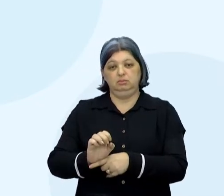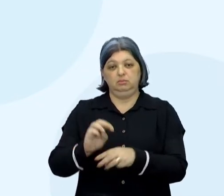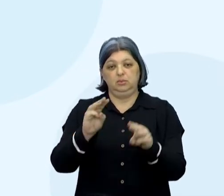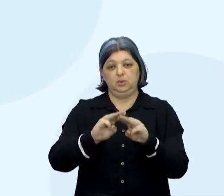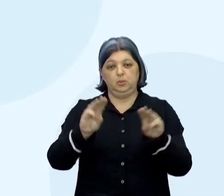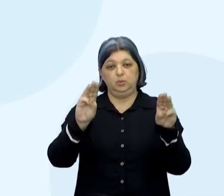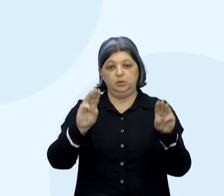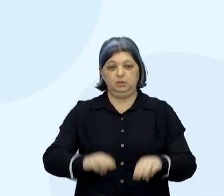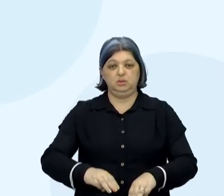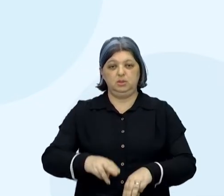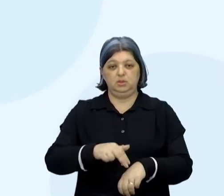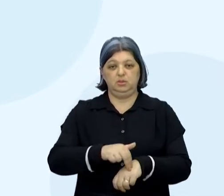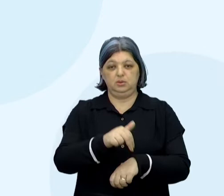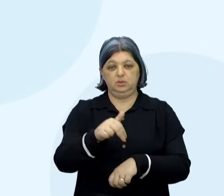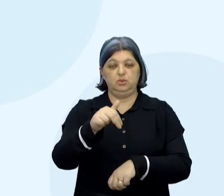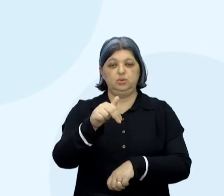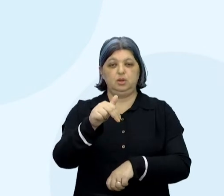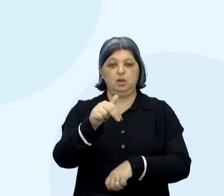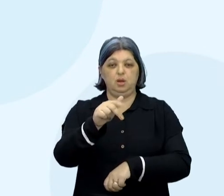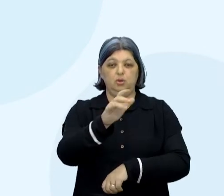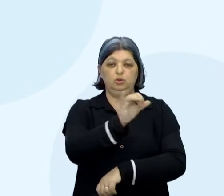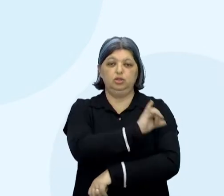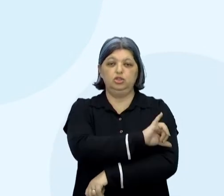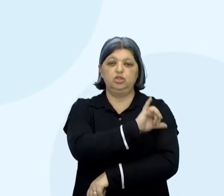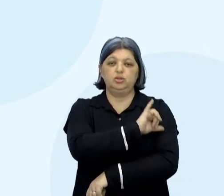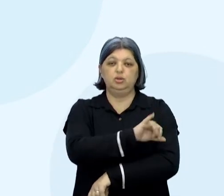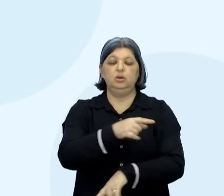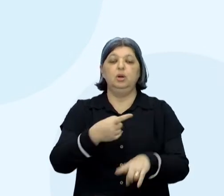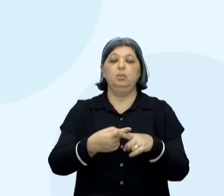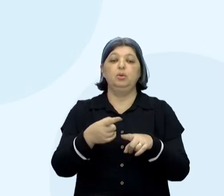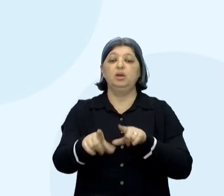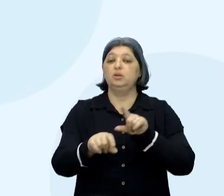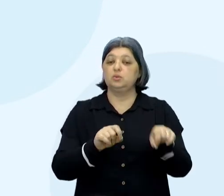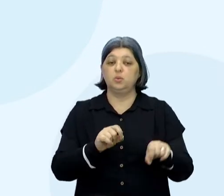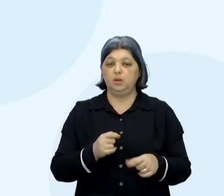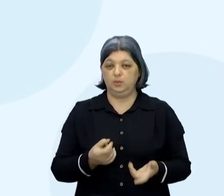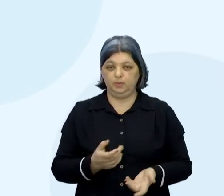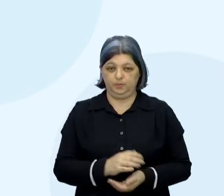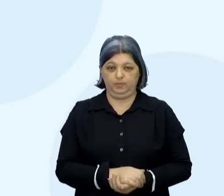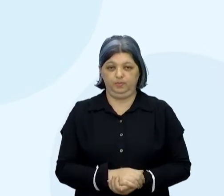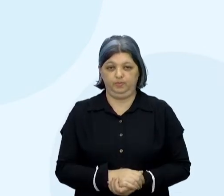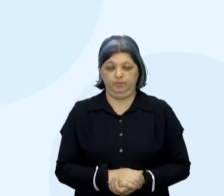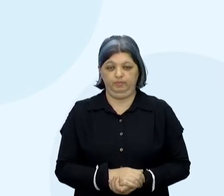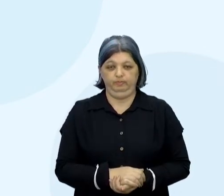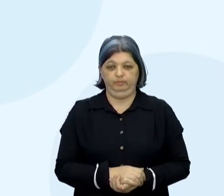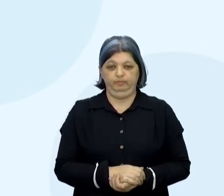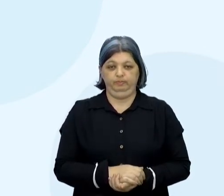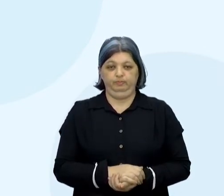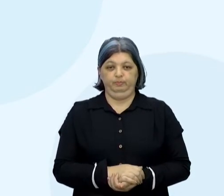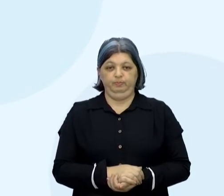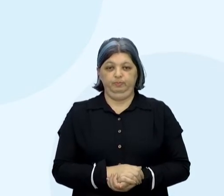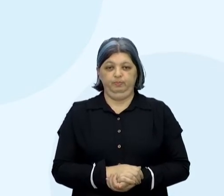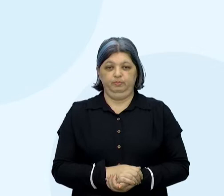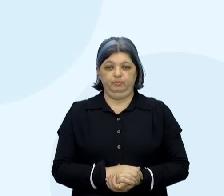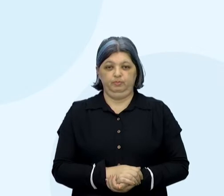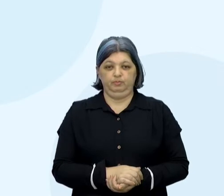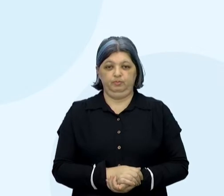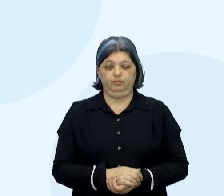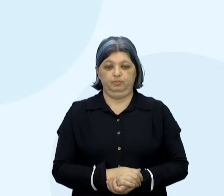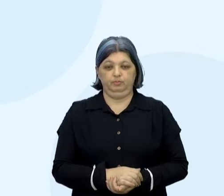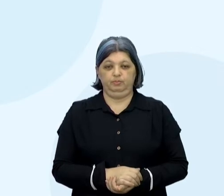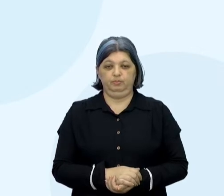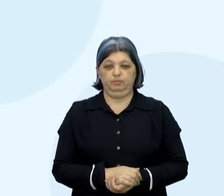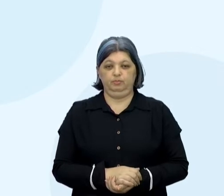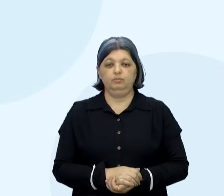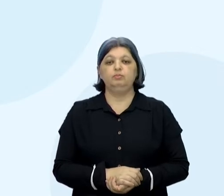Rio de Janeiro. Por que vocês escolheram esse patrimônio, né? Por que eu escolhi o Museu do Rio de Janeiro? Vamos lá,